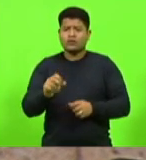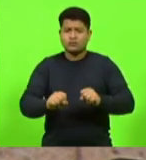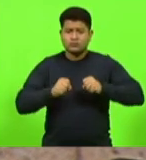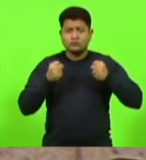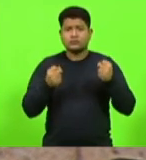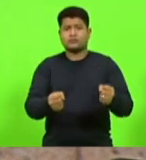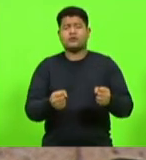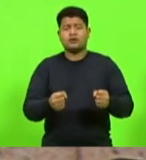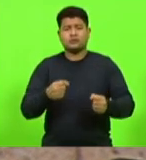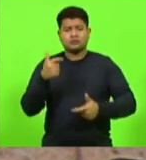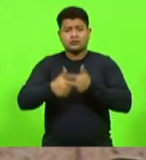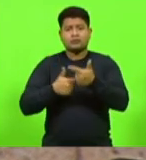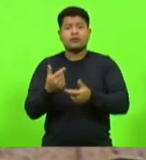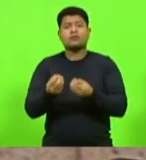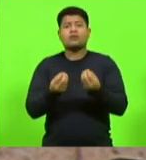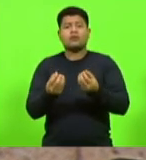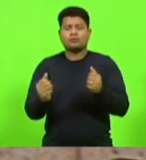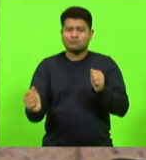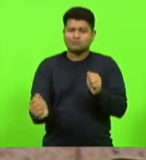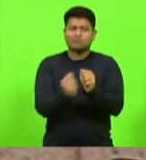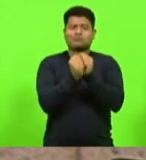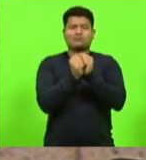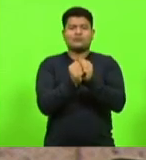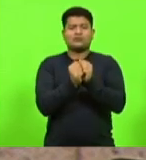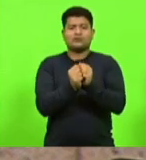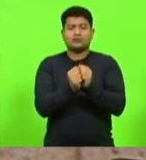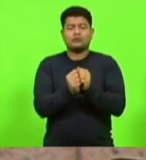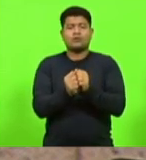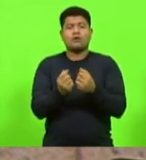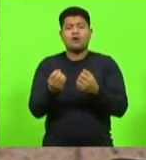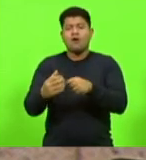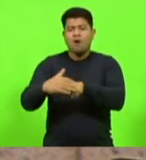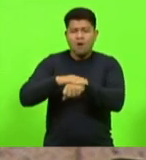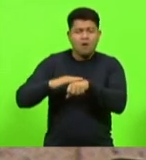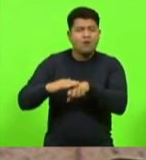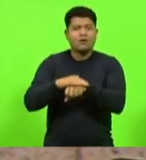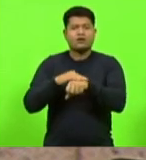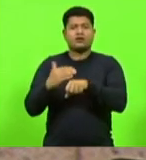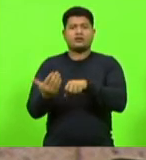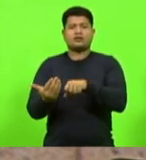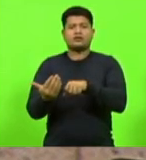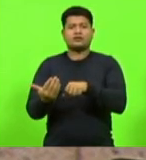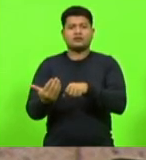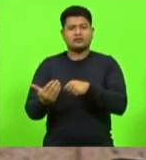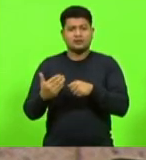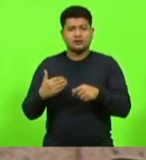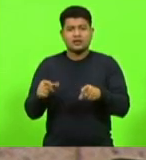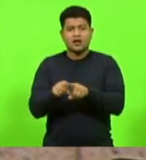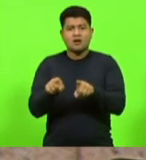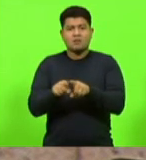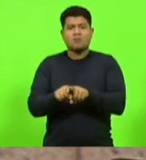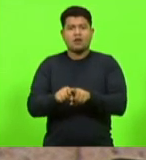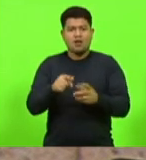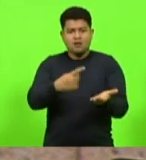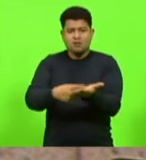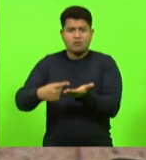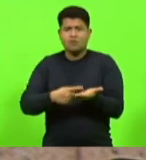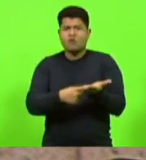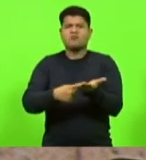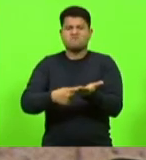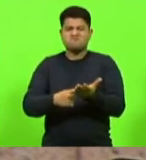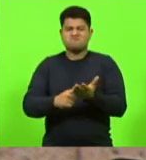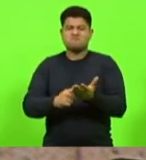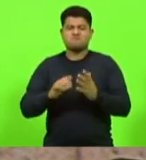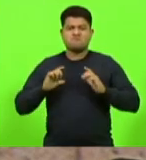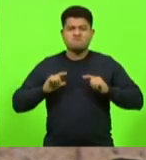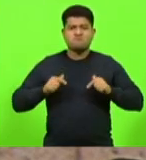conjunto, construção conjunta, baseada no diálogo, baseada no comprometimento, também no compromisso de cada um fazer a